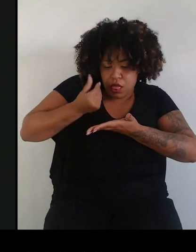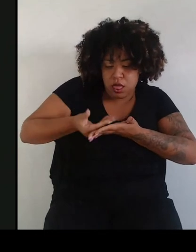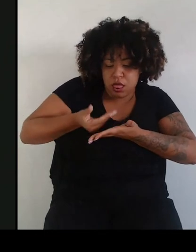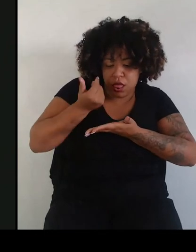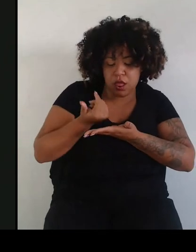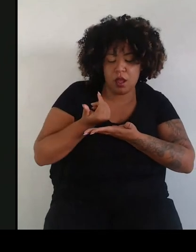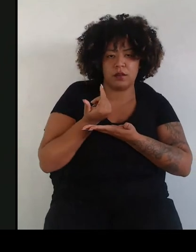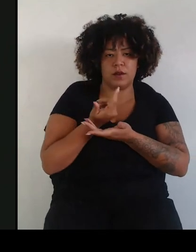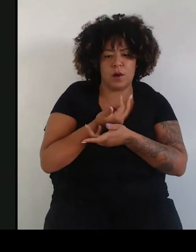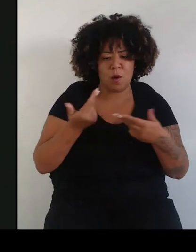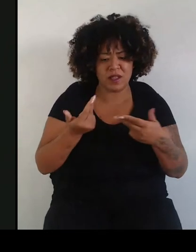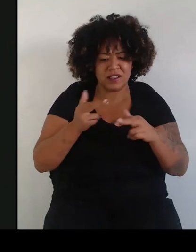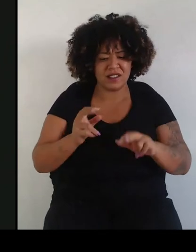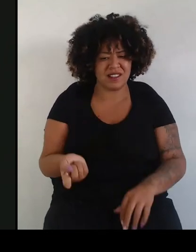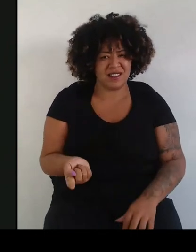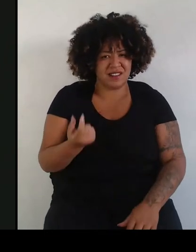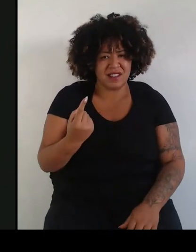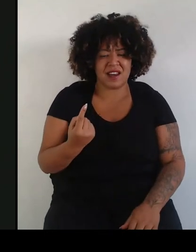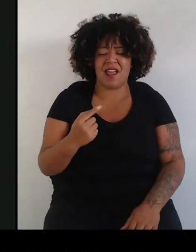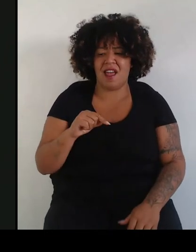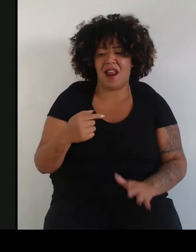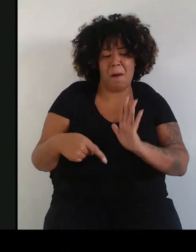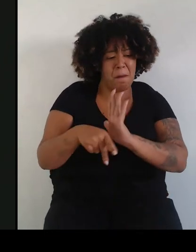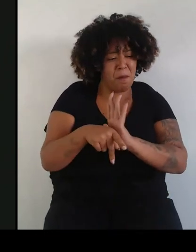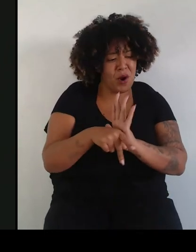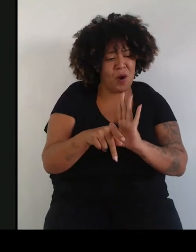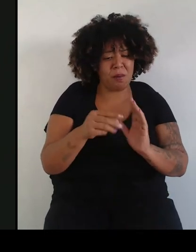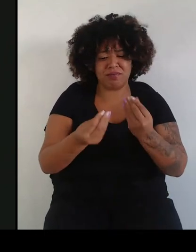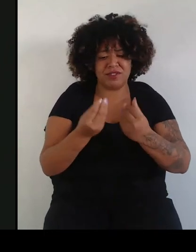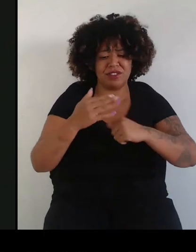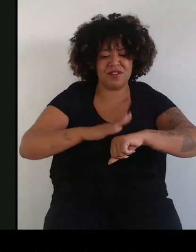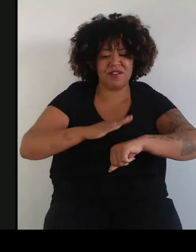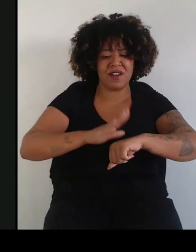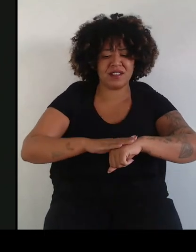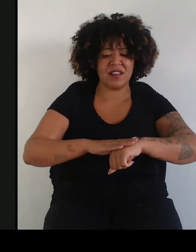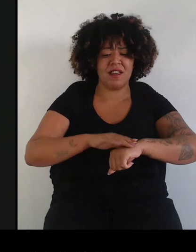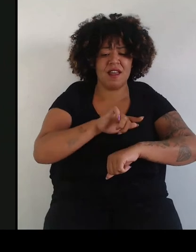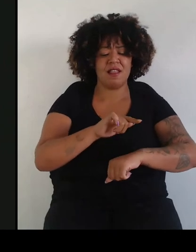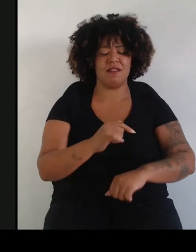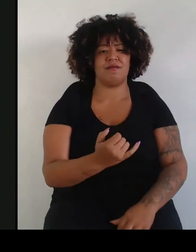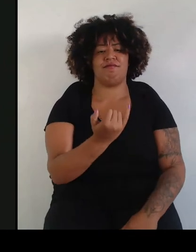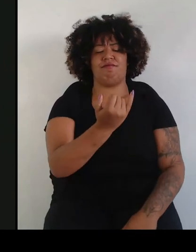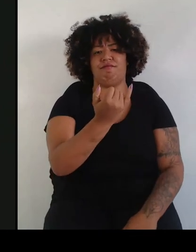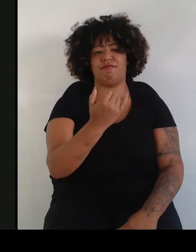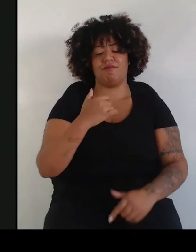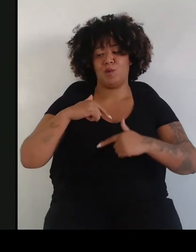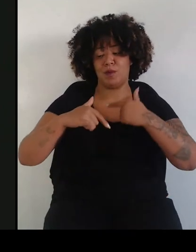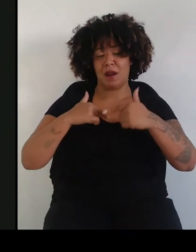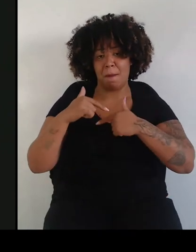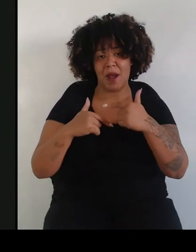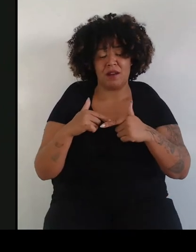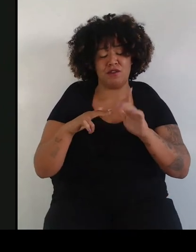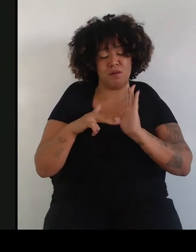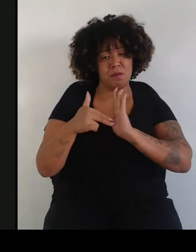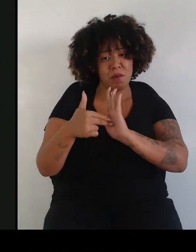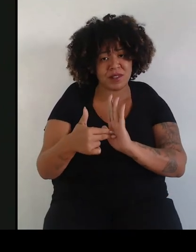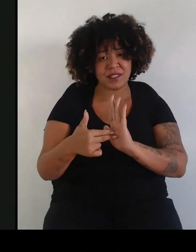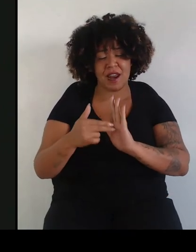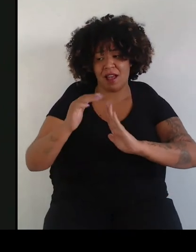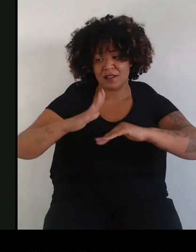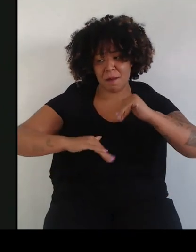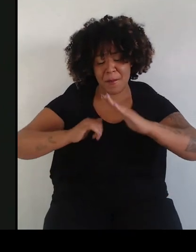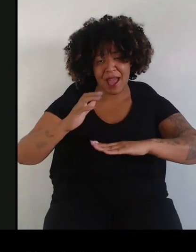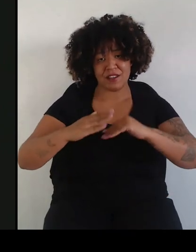Dona Hades que fez um trabalho importante de demonstrar através do texto